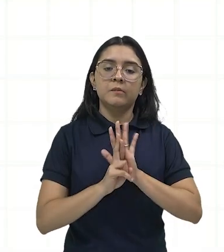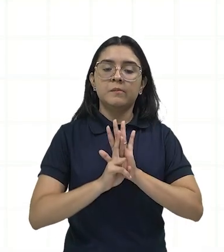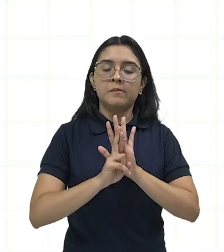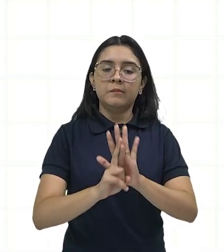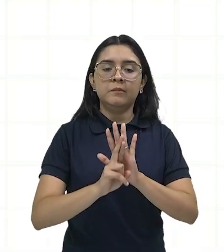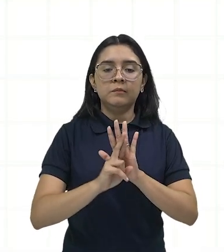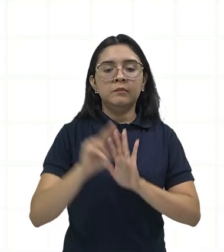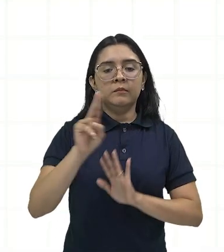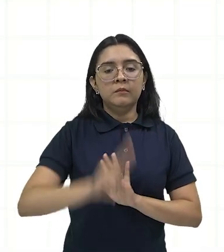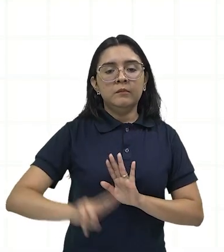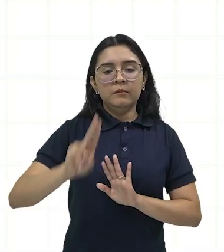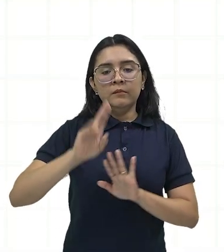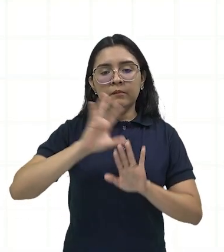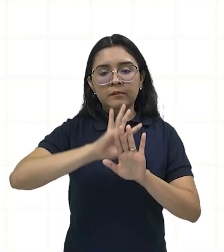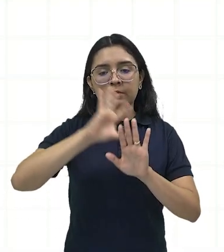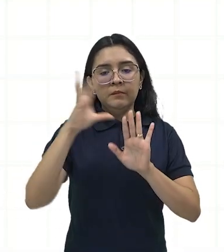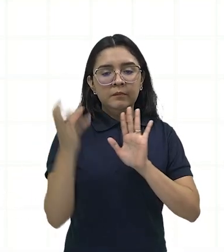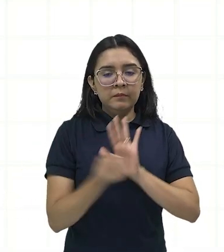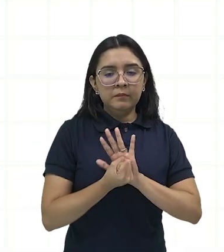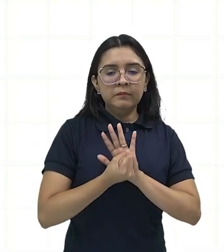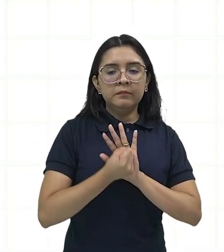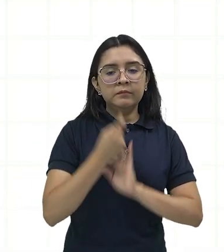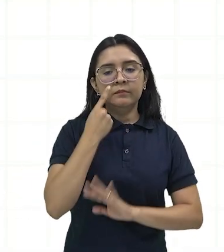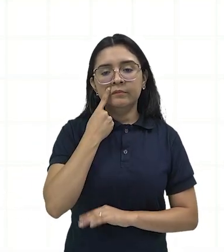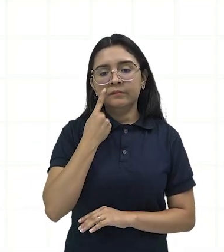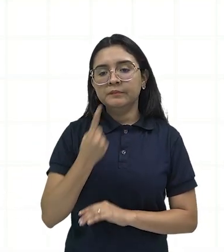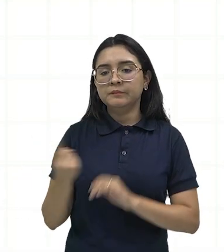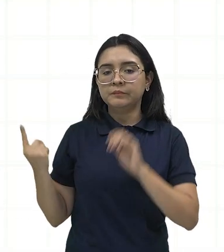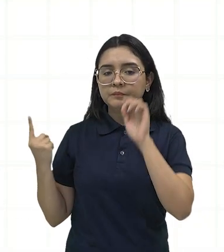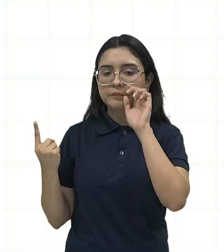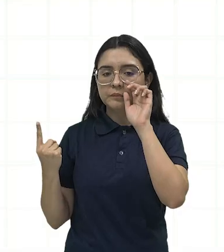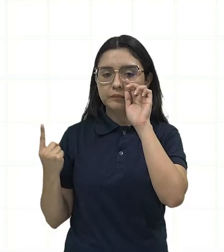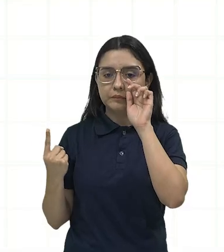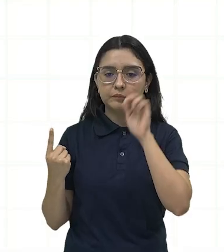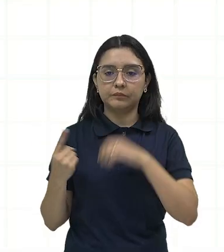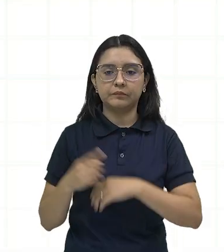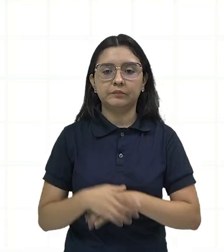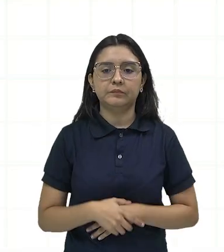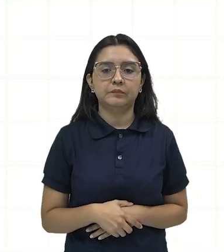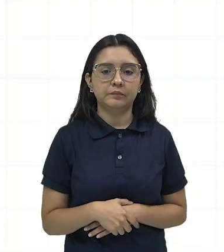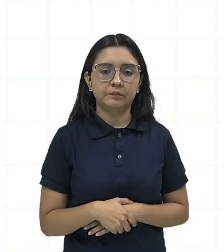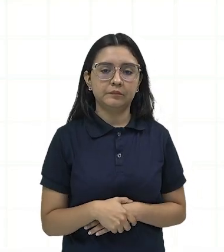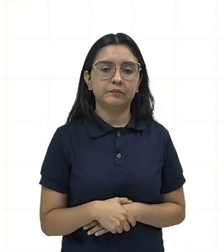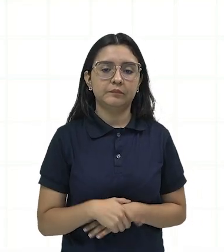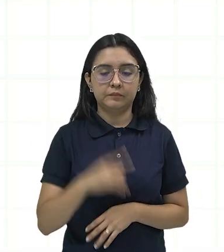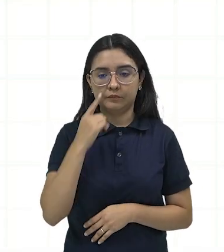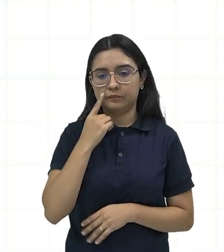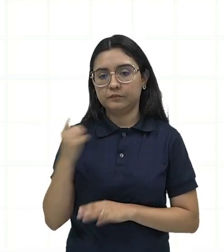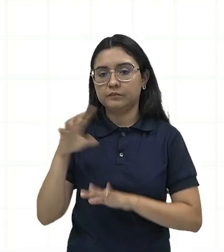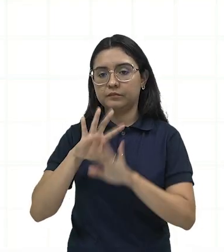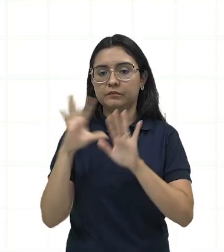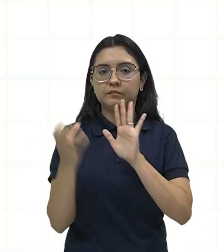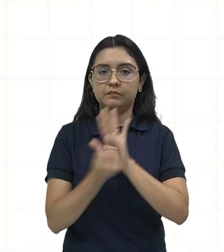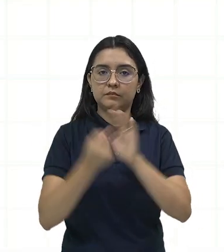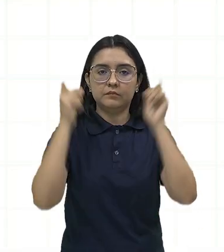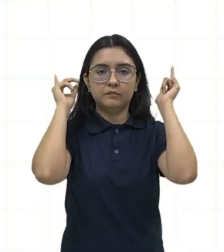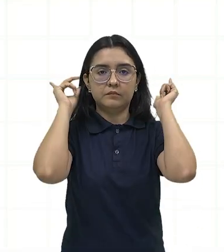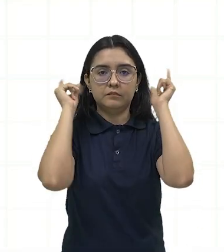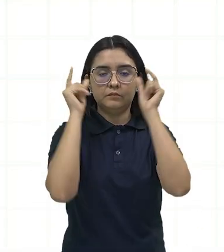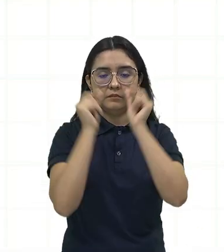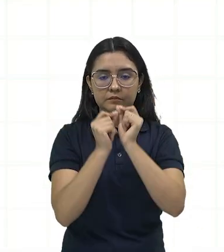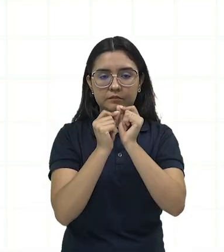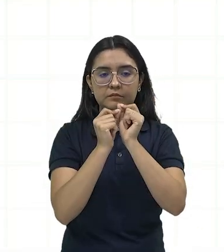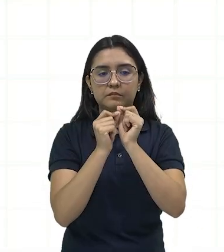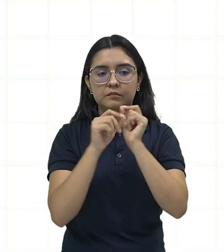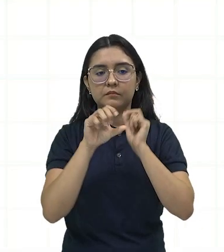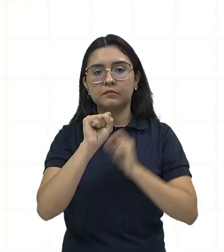representada, né, denotada pelo símbolo sigma, tá? Esse símbolo grego significa